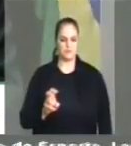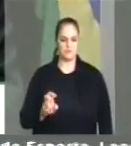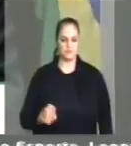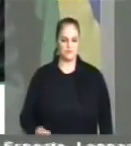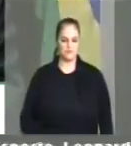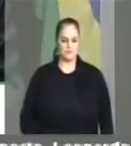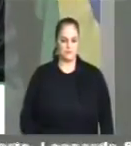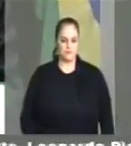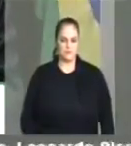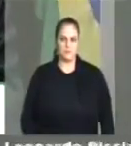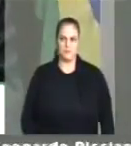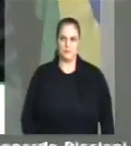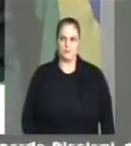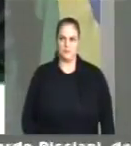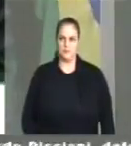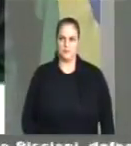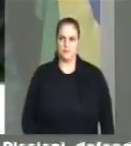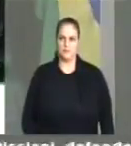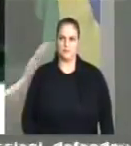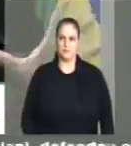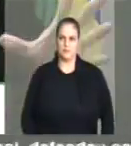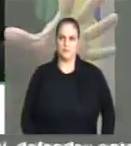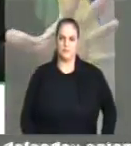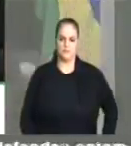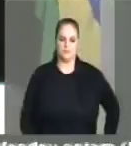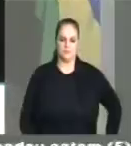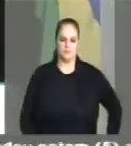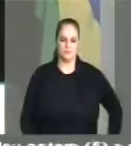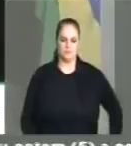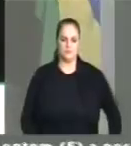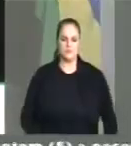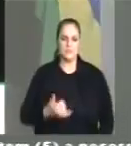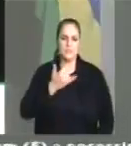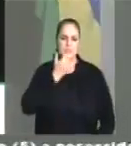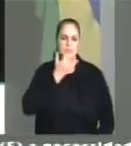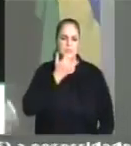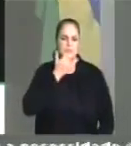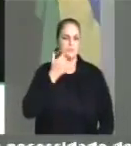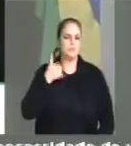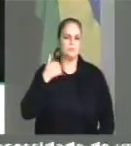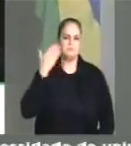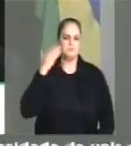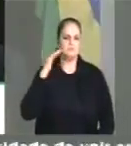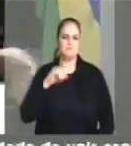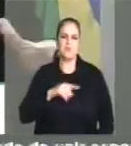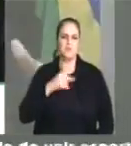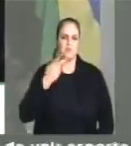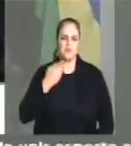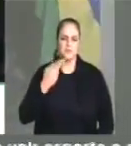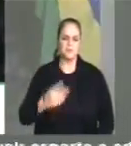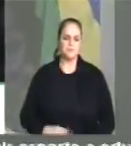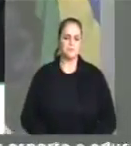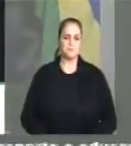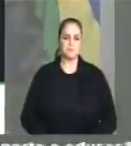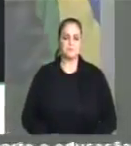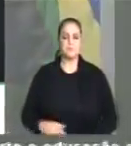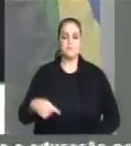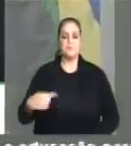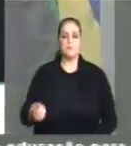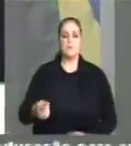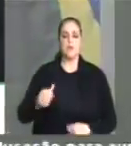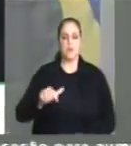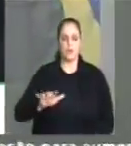ele e comunico que um colega nosso de bancada, candidato então a prefeito de Teresina, o